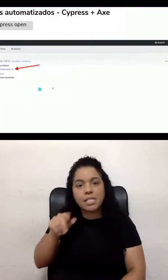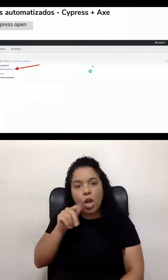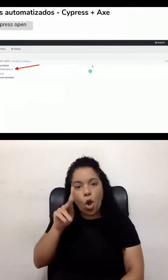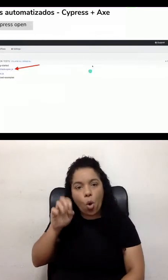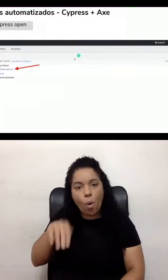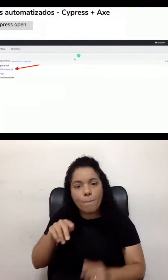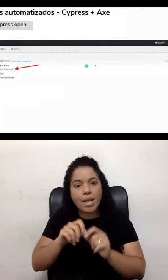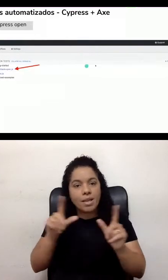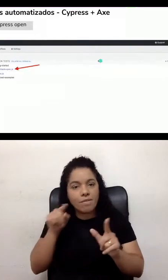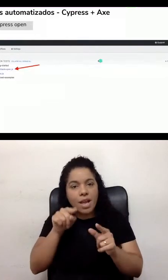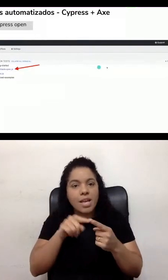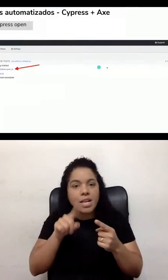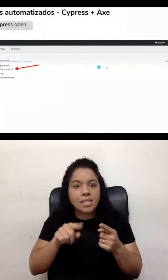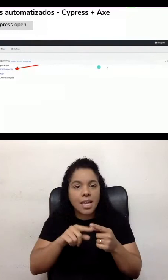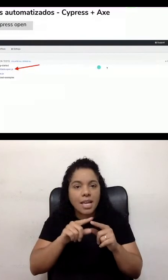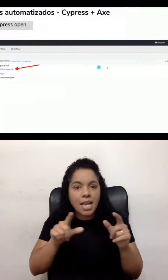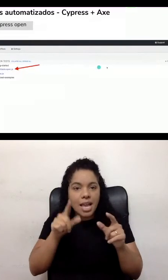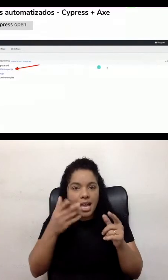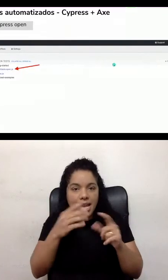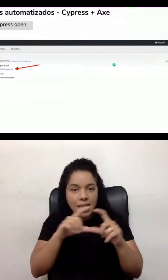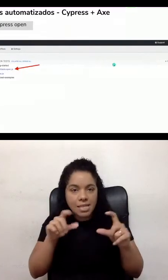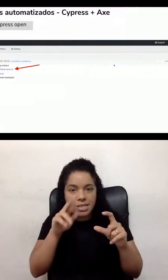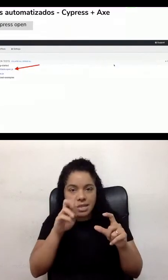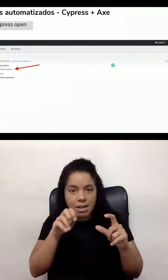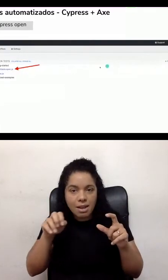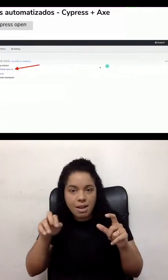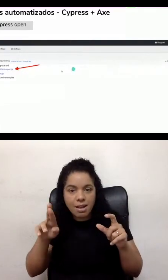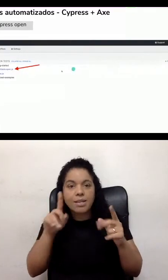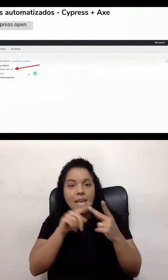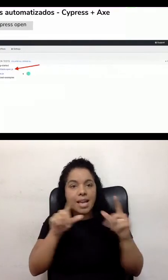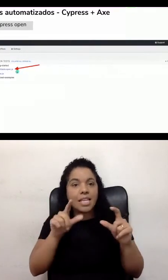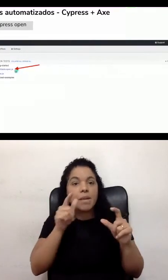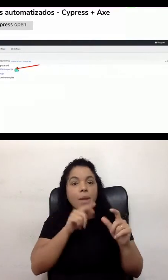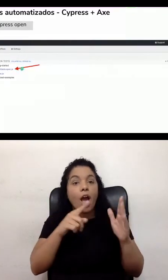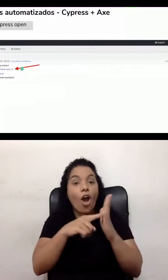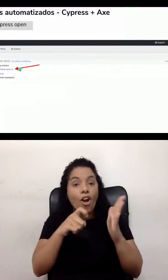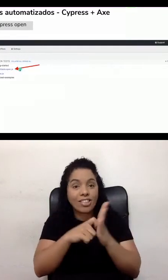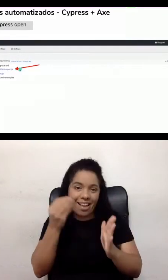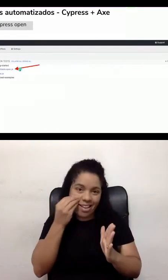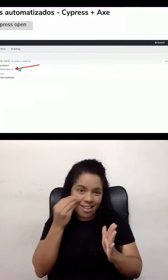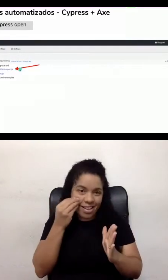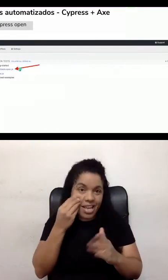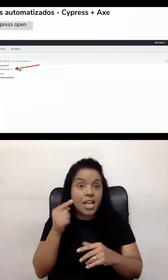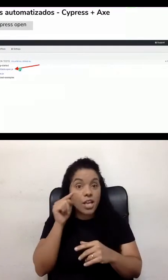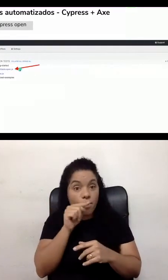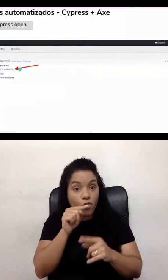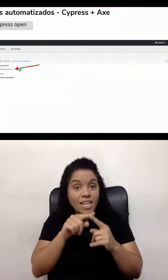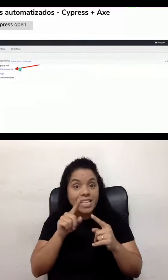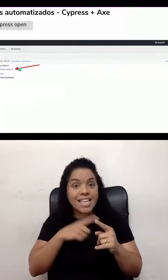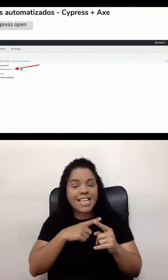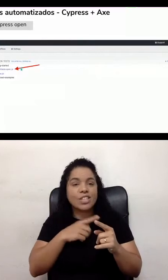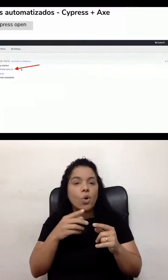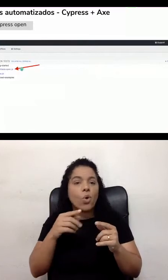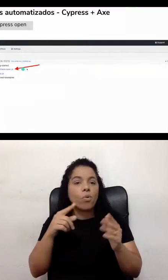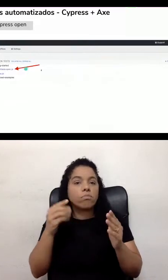esse running aqui, para ele rodar o meu teste. Eu vou vir aqui no meu teste e